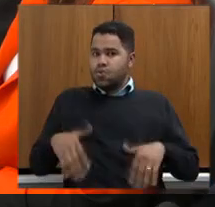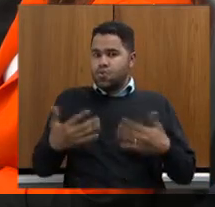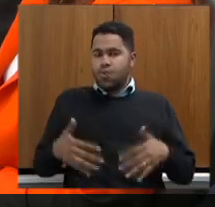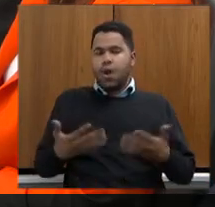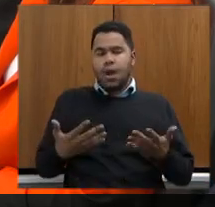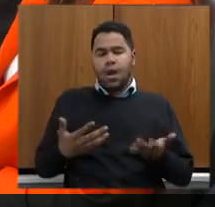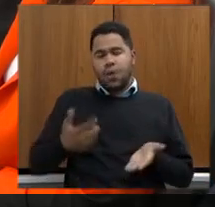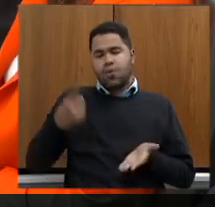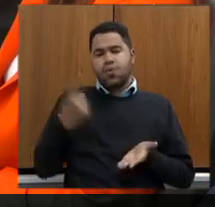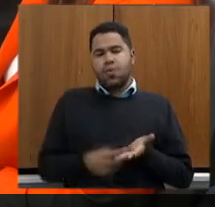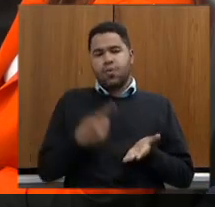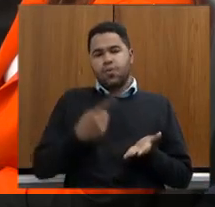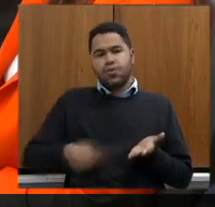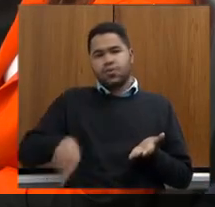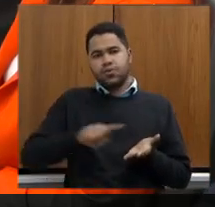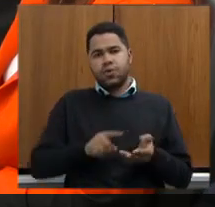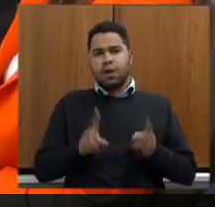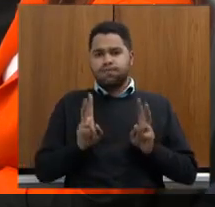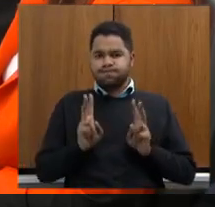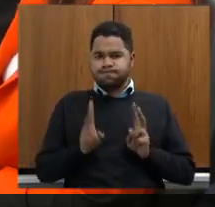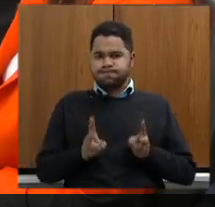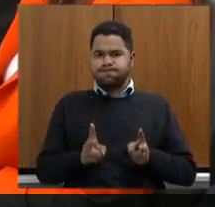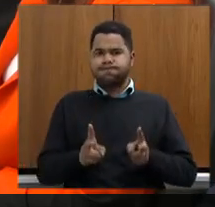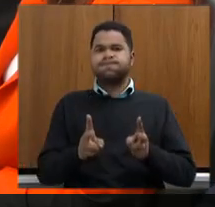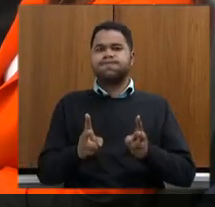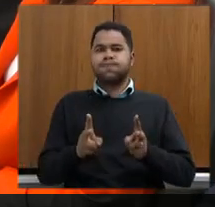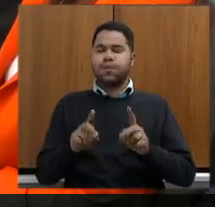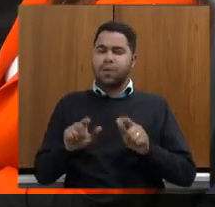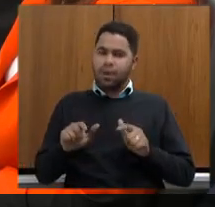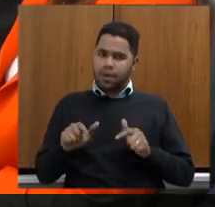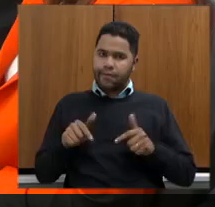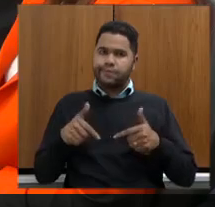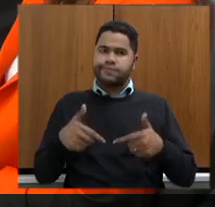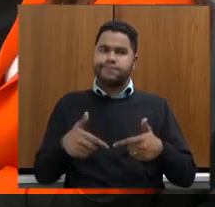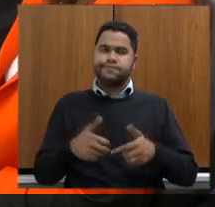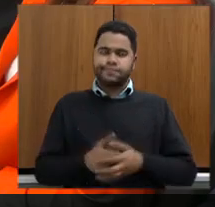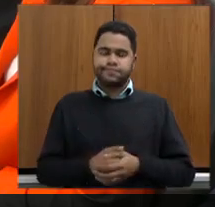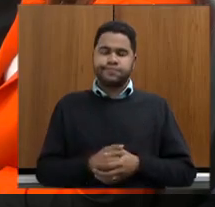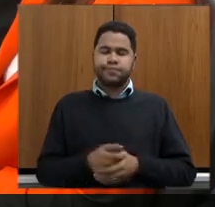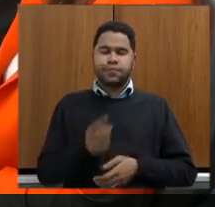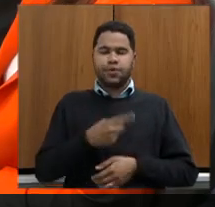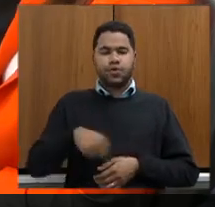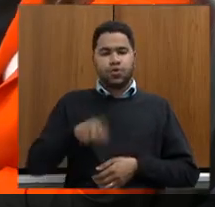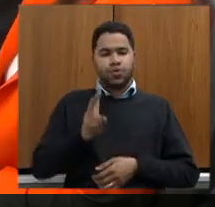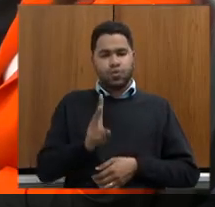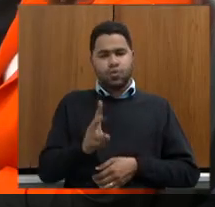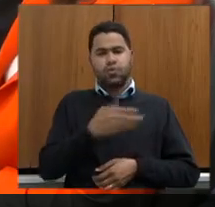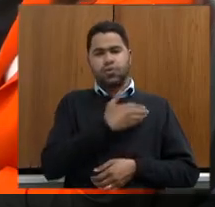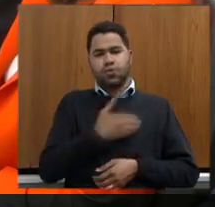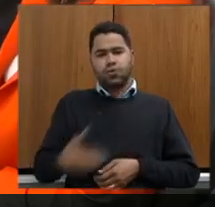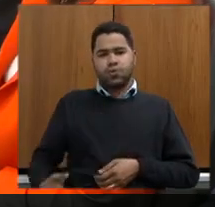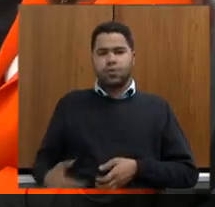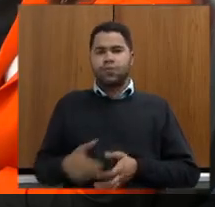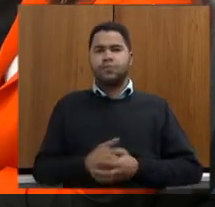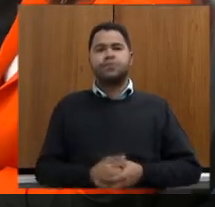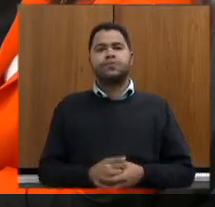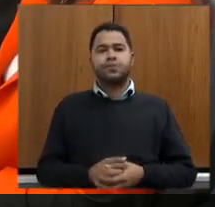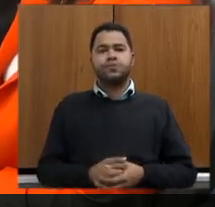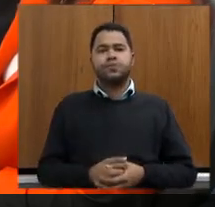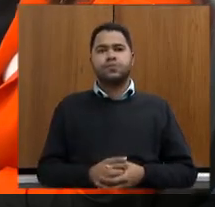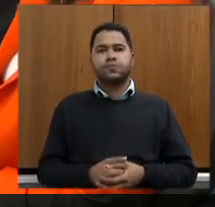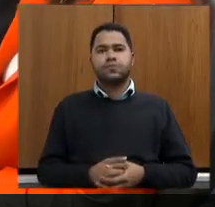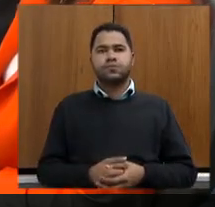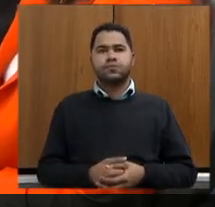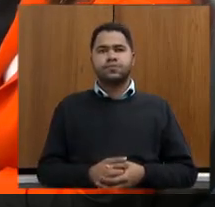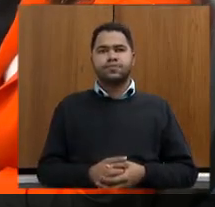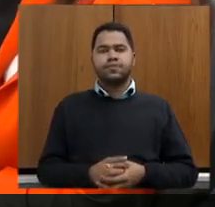é um compromisso nosso de permanência dessas ações Enquanto estivermos do governo a